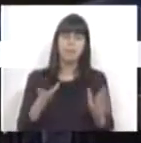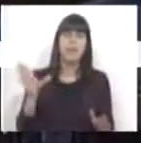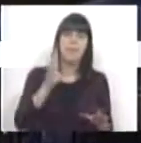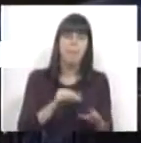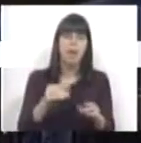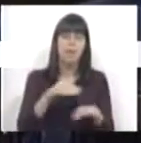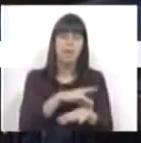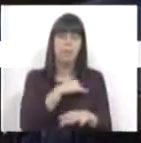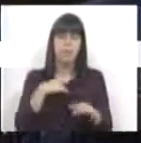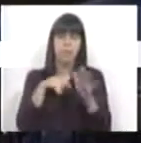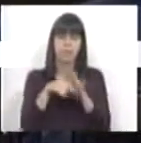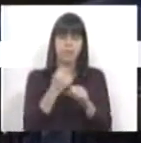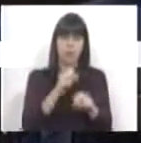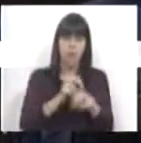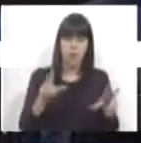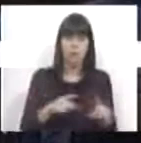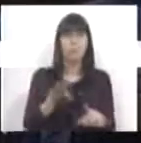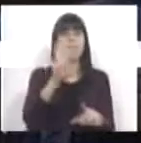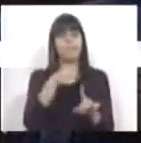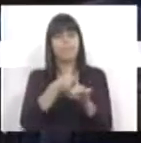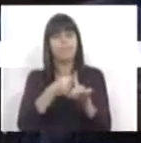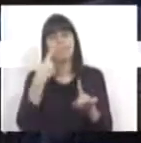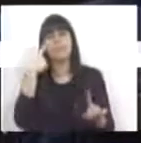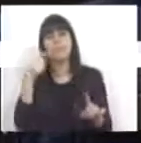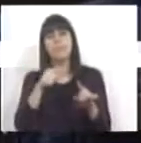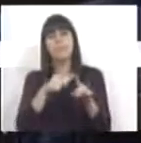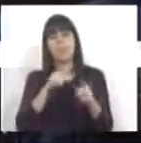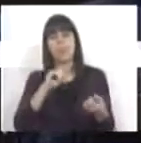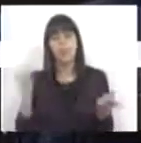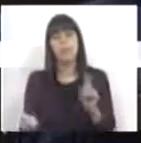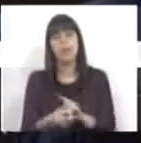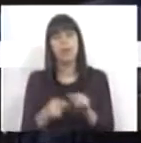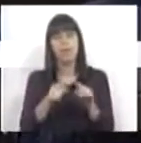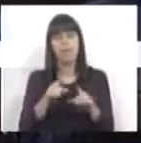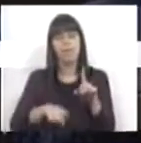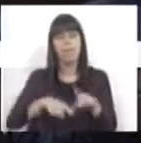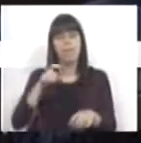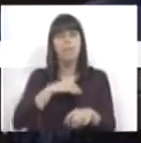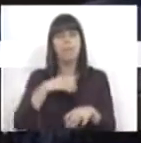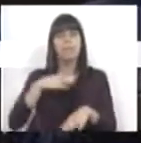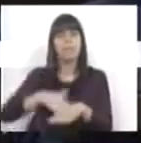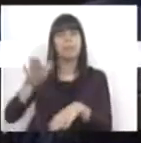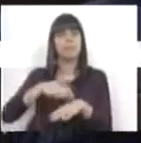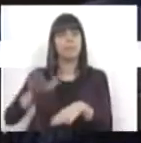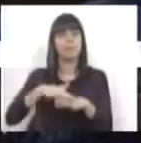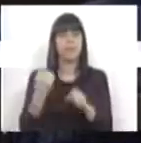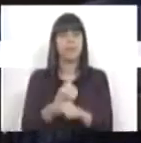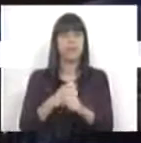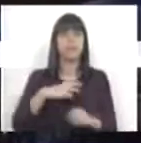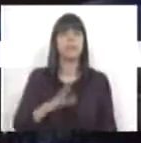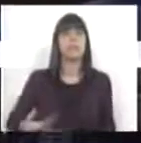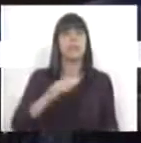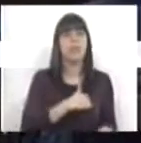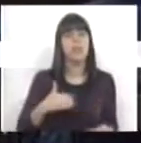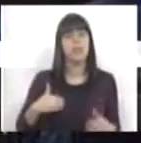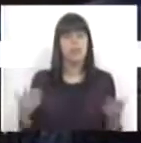mais internato médico, até como forma de combater e de contrariar a fuga de médicos do Serviço Nacional de